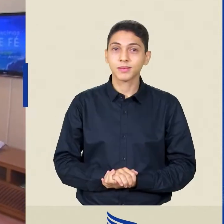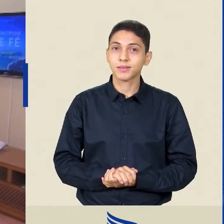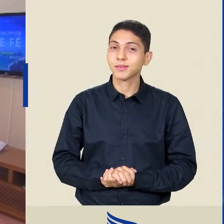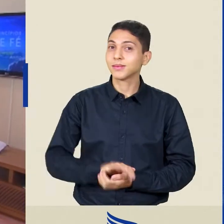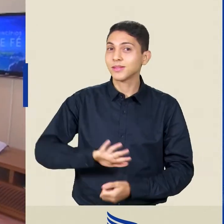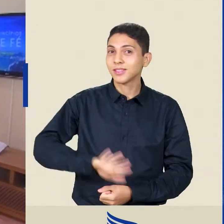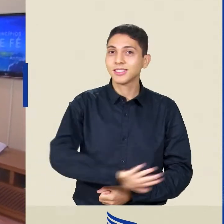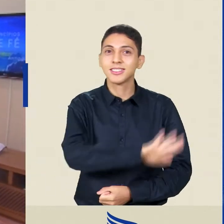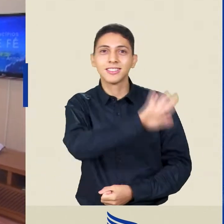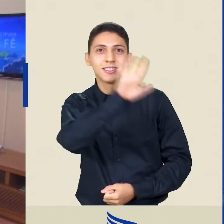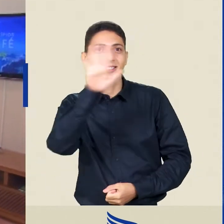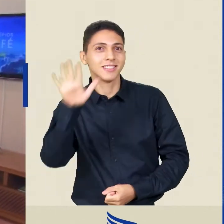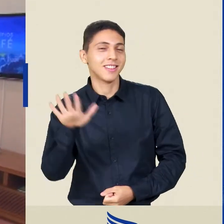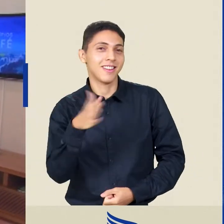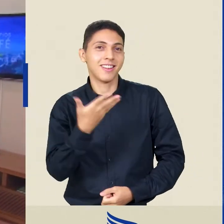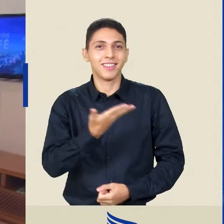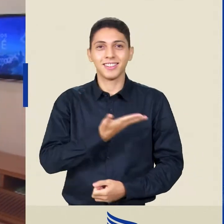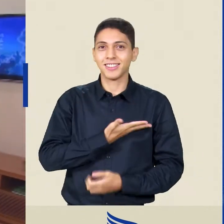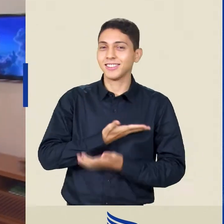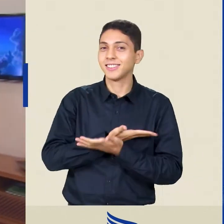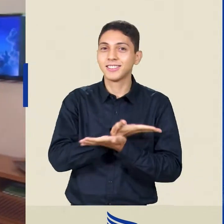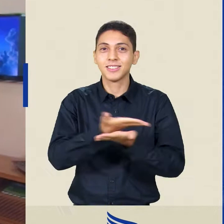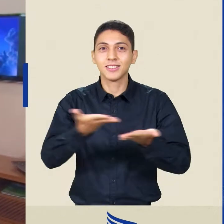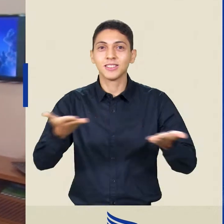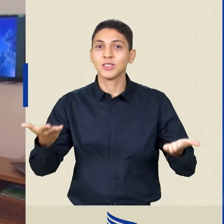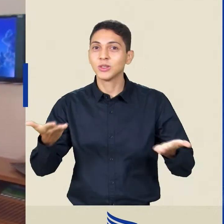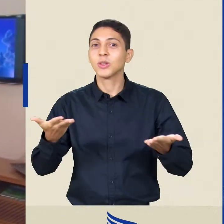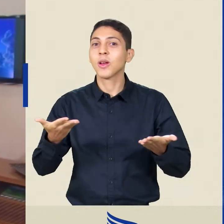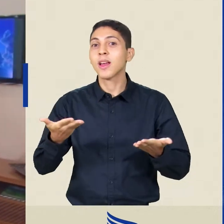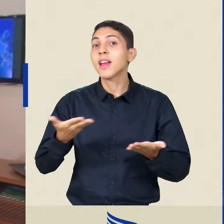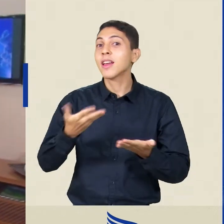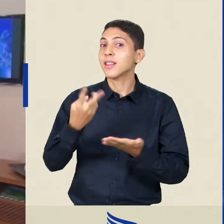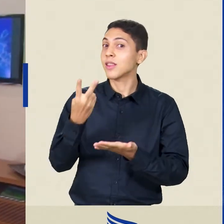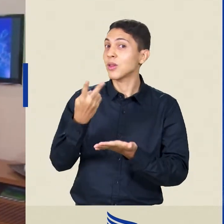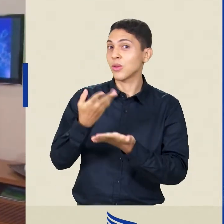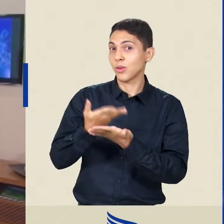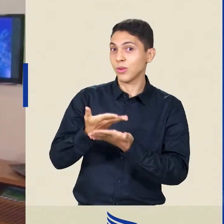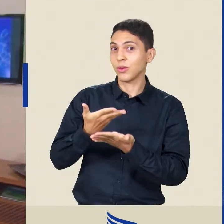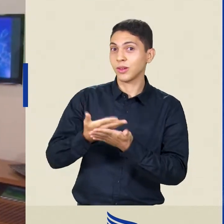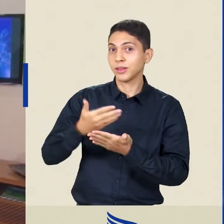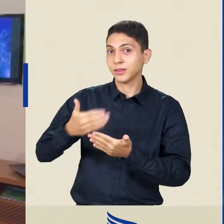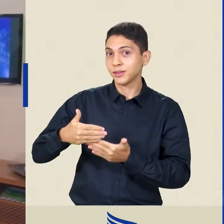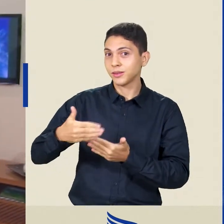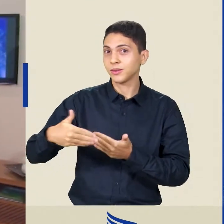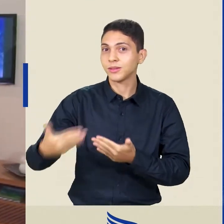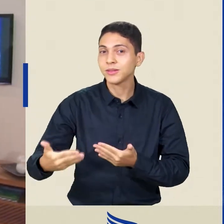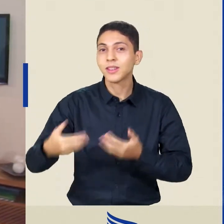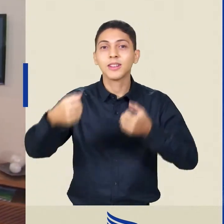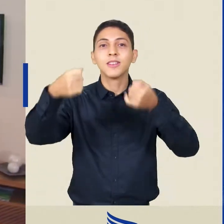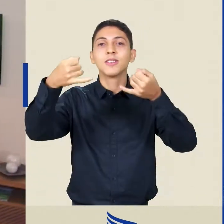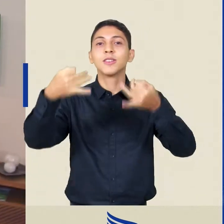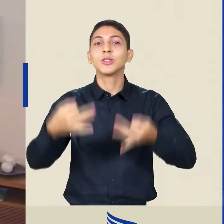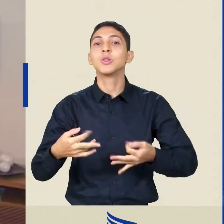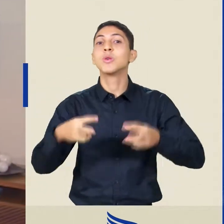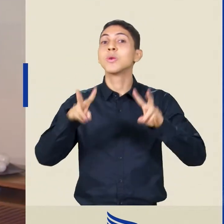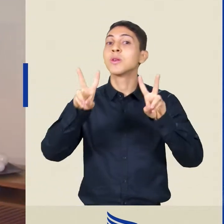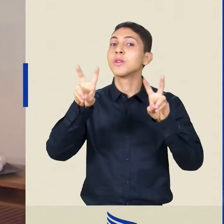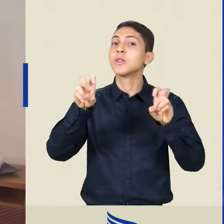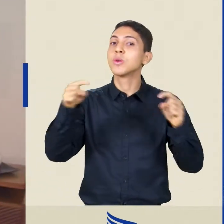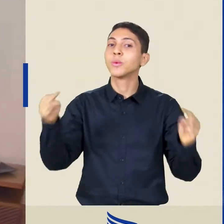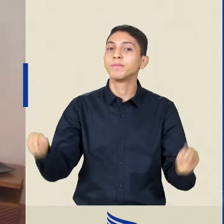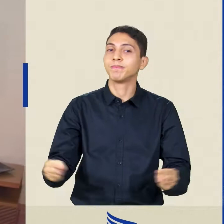Olá, querido amigo. Nas duas aulas que seguem, a de hoje e a próxima, abordaremos dois assuntos que estão